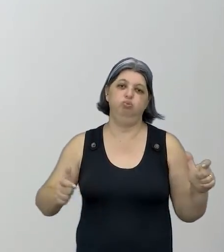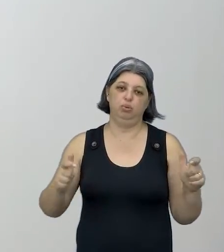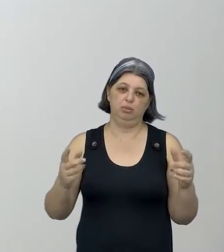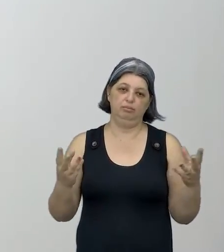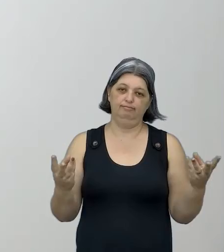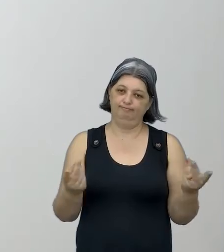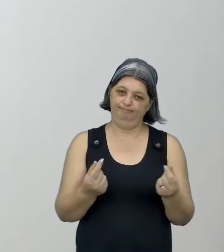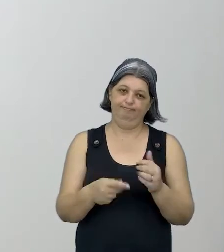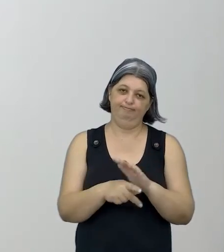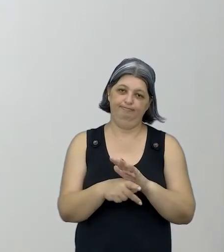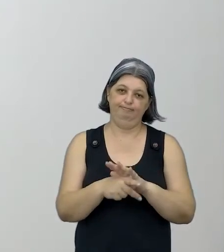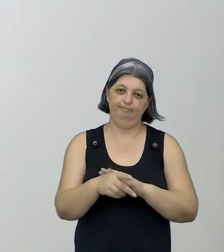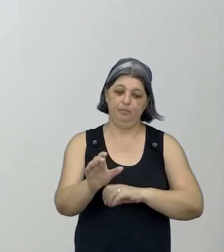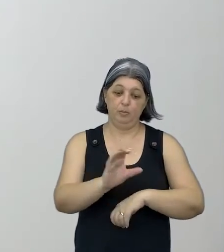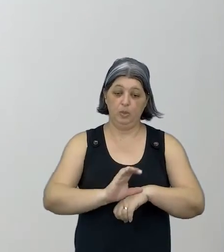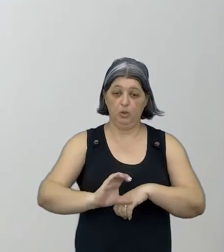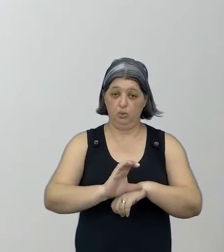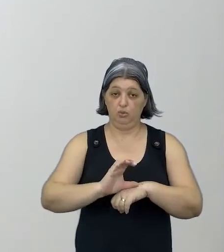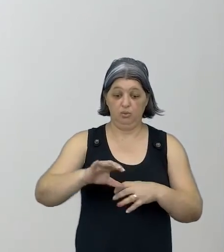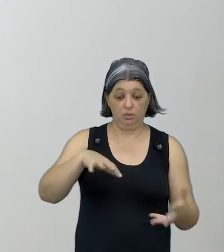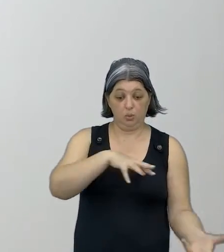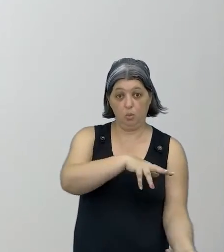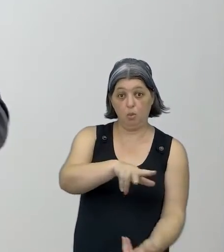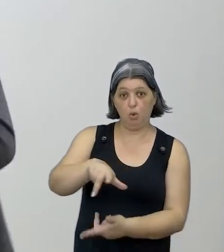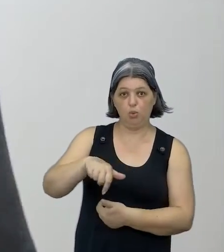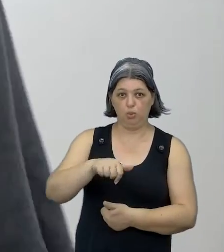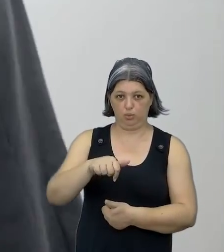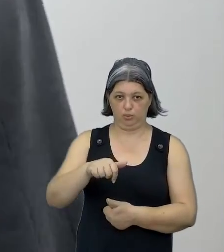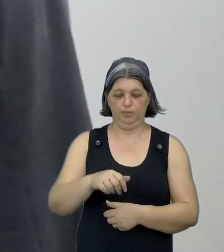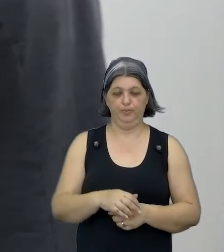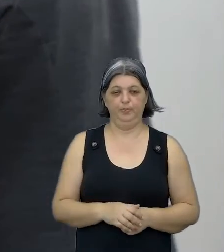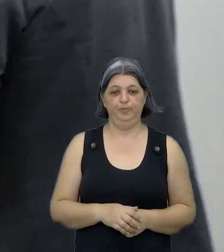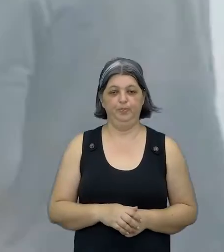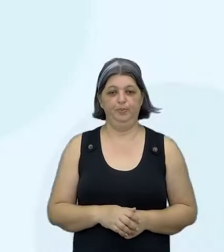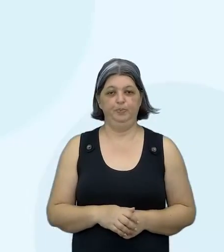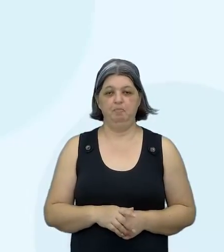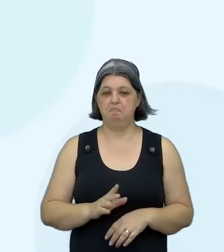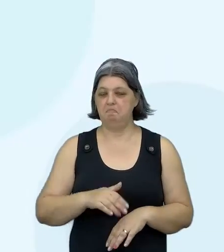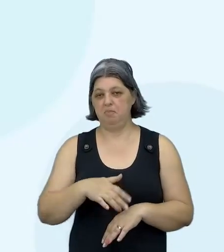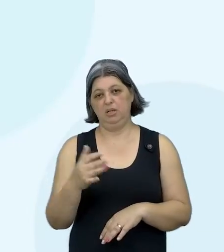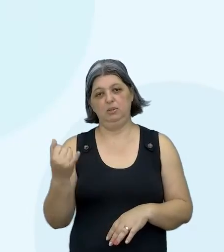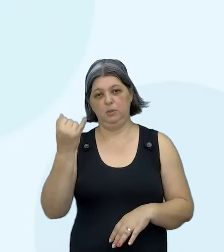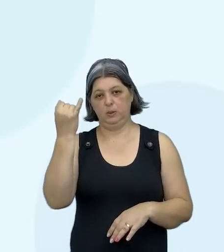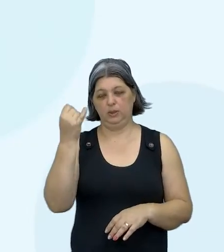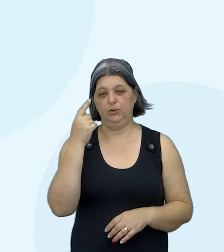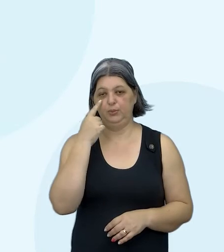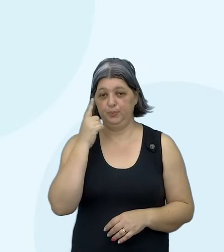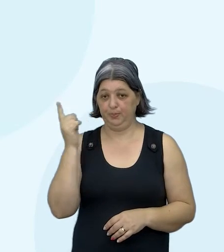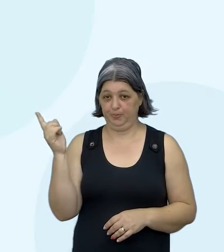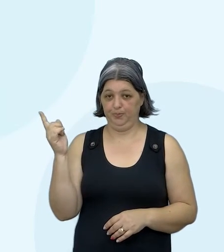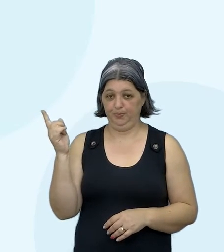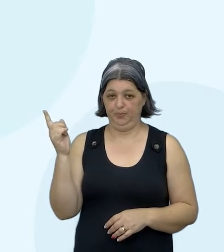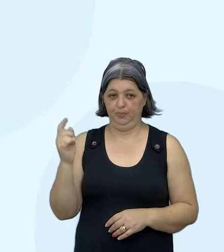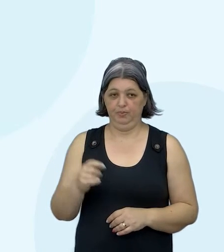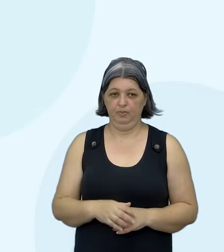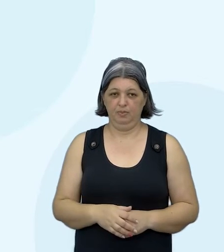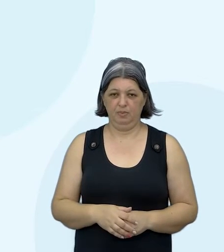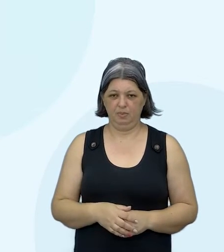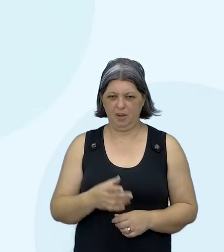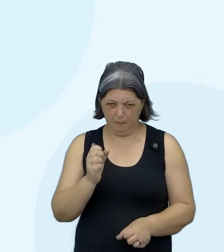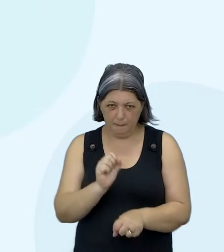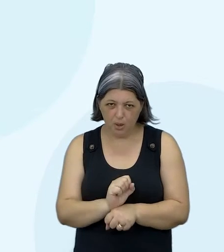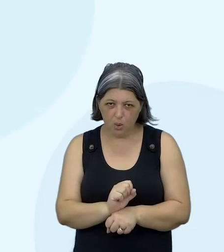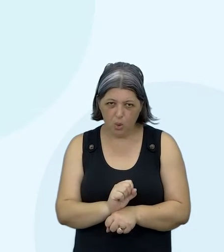sensíveis constituições do mundo, tá? Vamos continuar aqui, olha o LED. Parou aí, professor? Não.